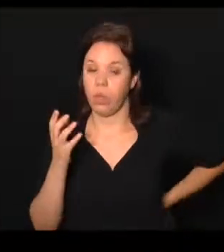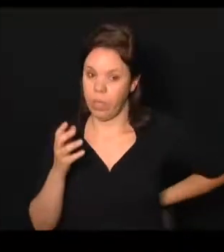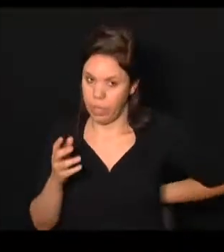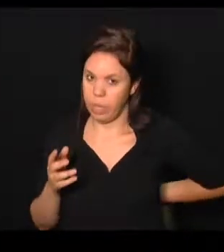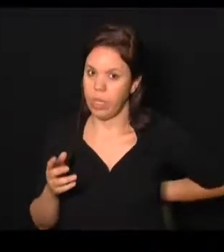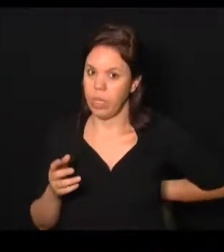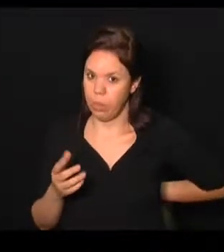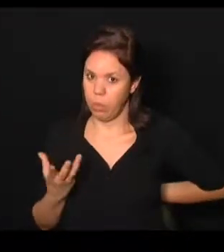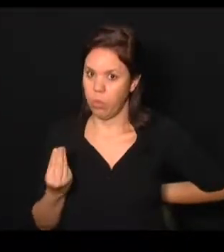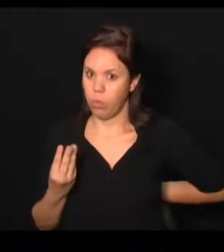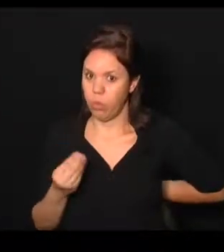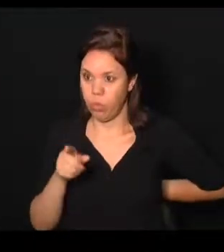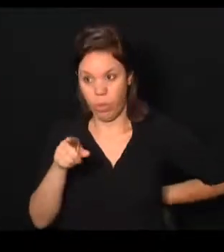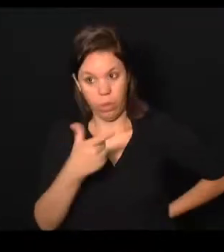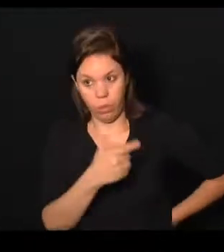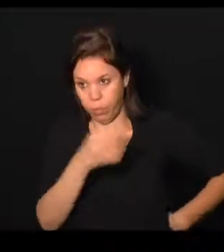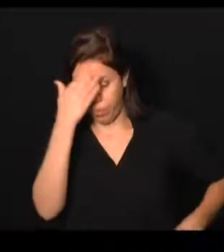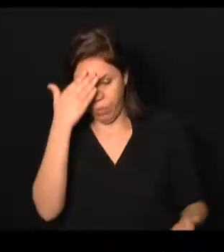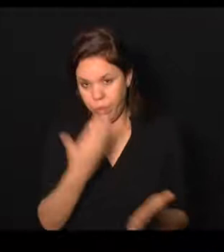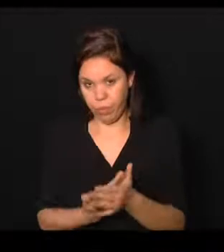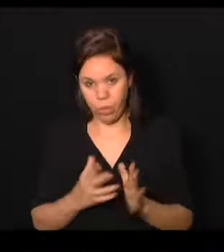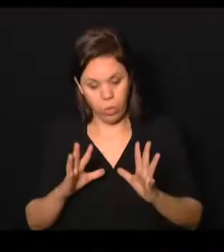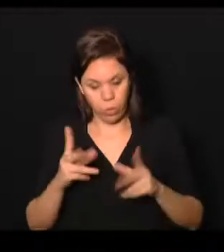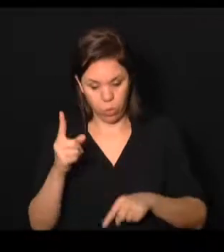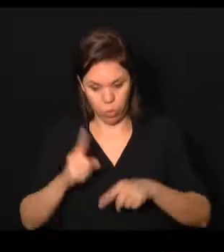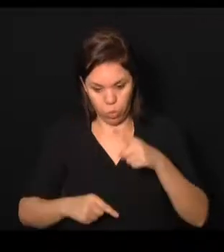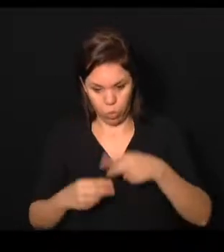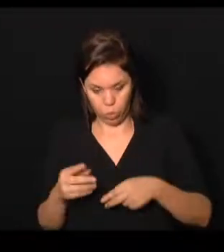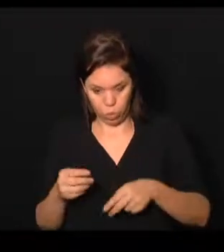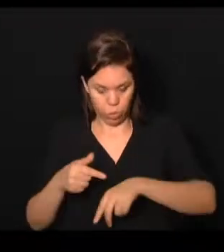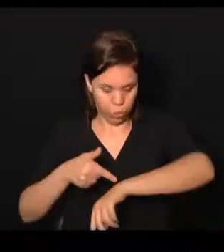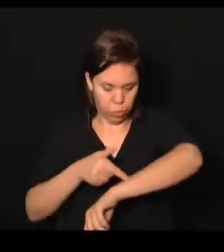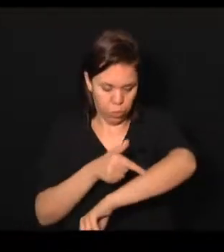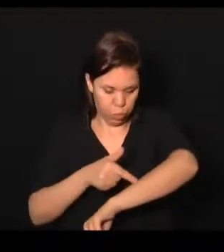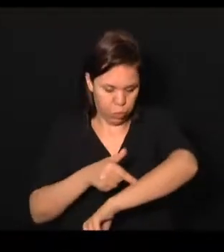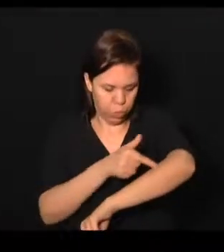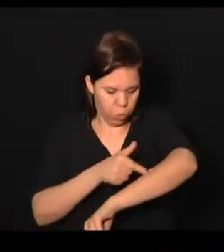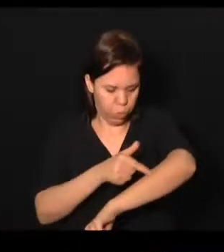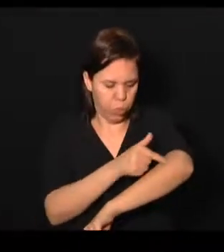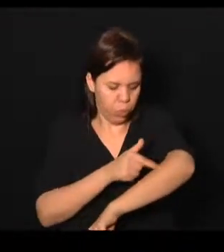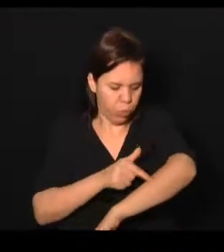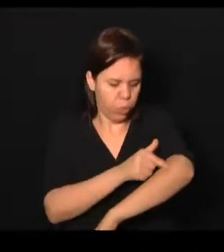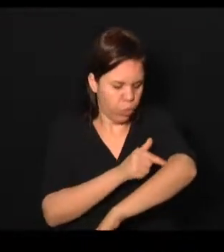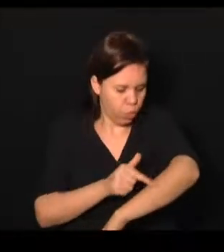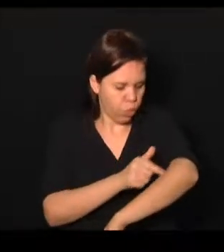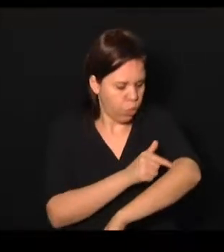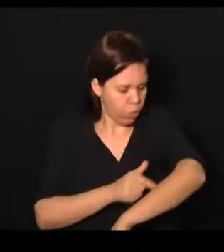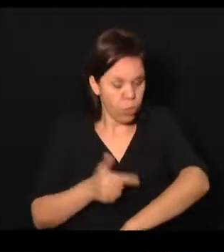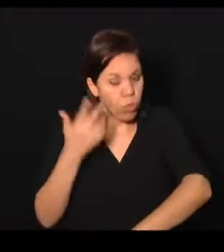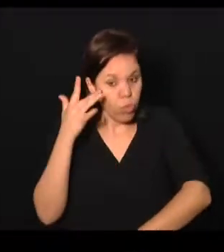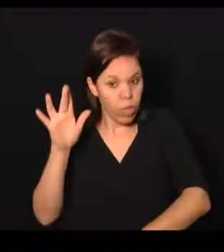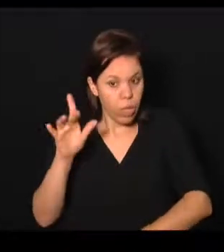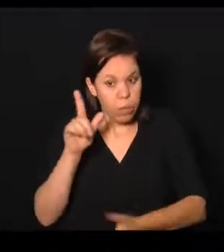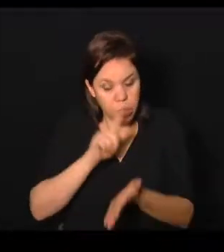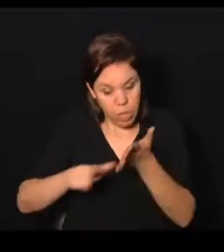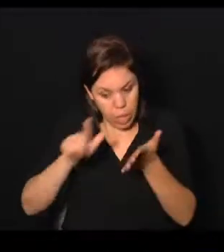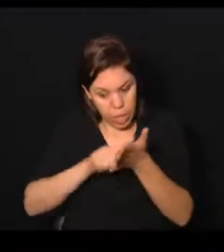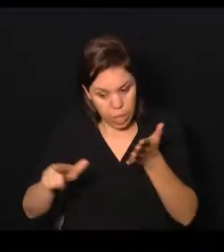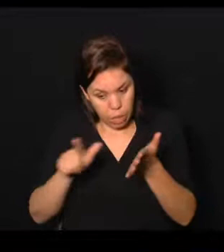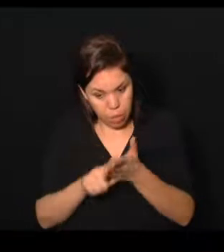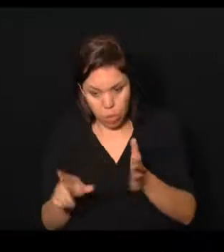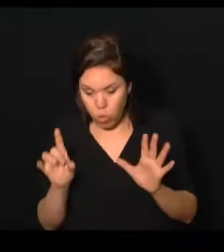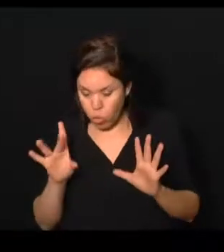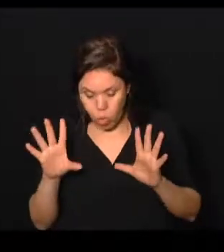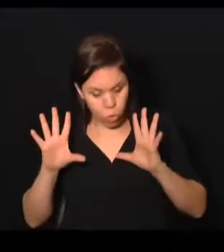que, se você não tem certeza de todo o material que foi utilizado durante aquele processo de tatuagem, e eu não estou falando só da agulha, estou